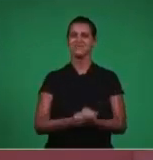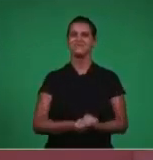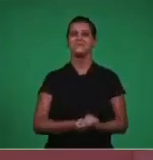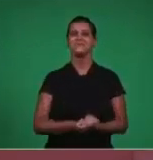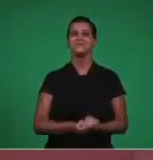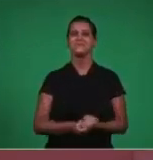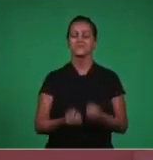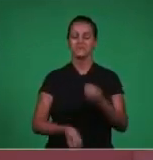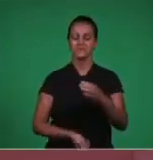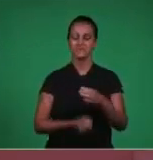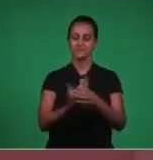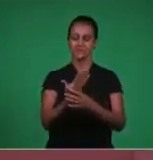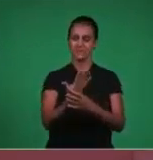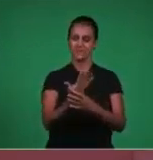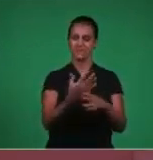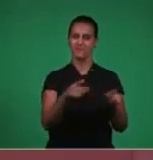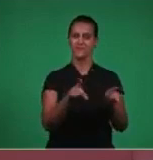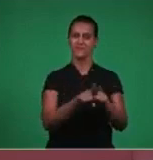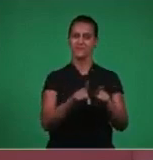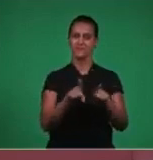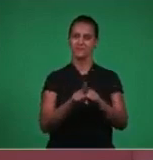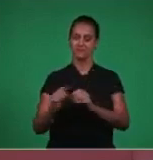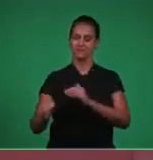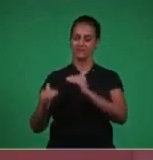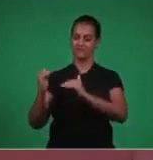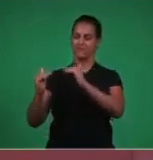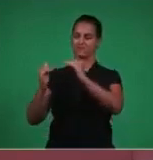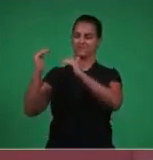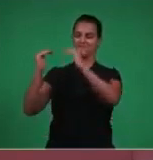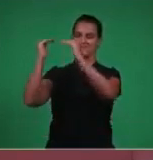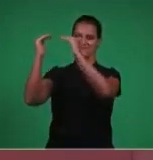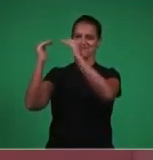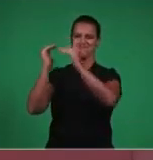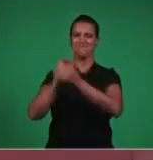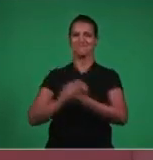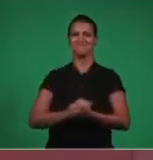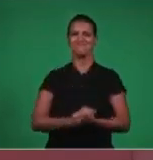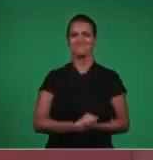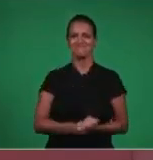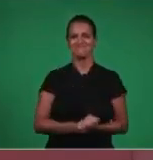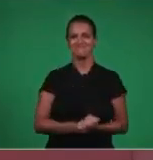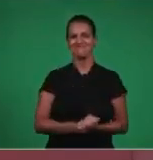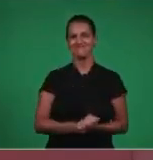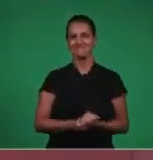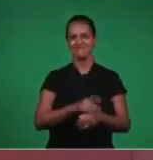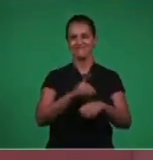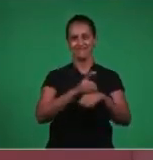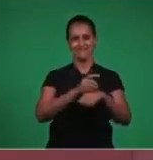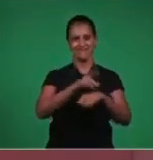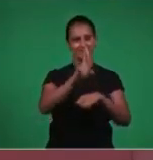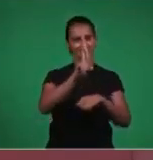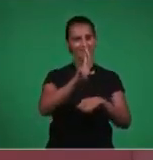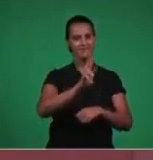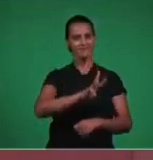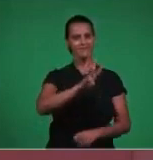e evolucionismo. O doutor Willer Campos